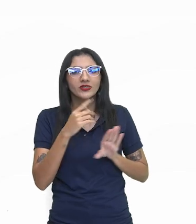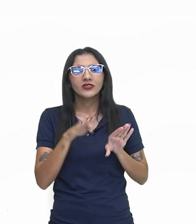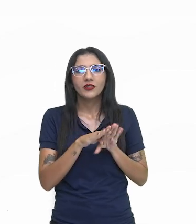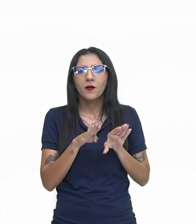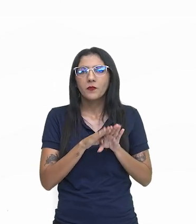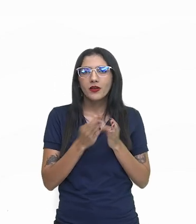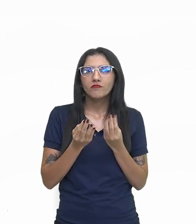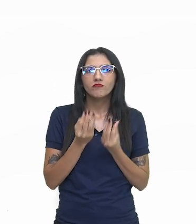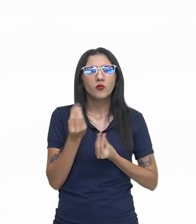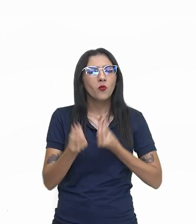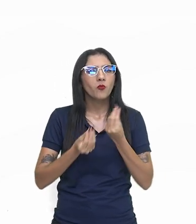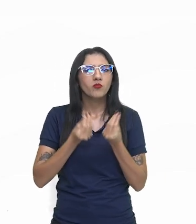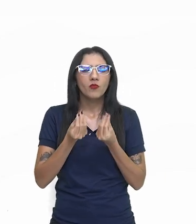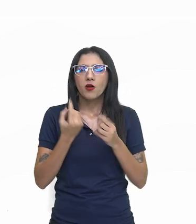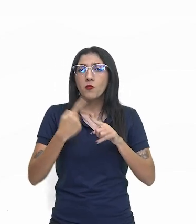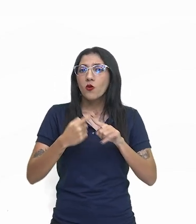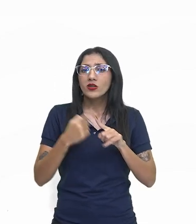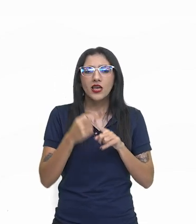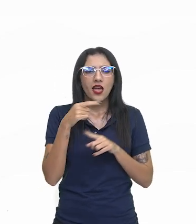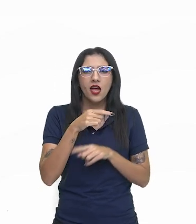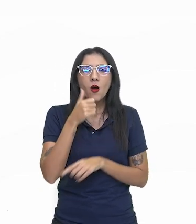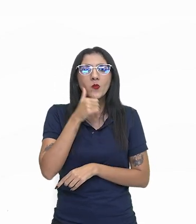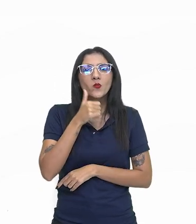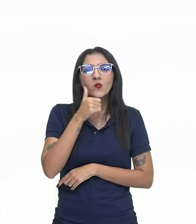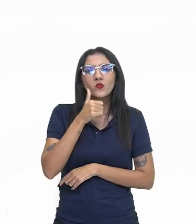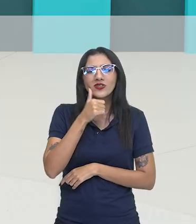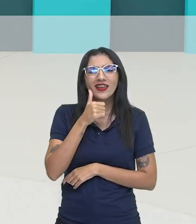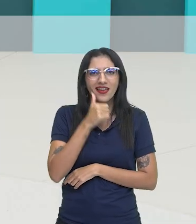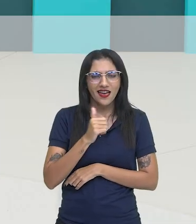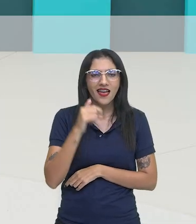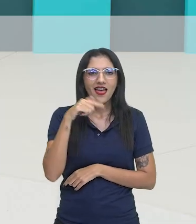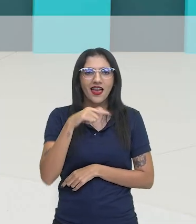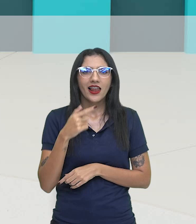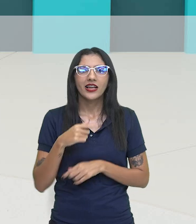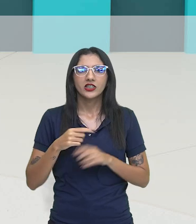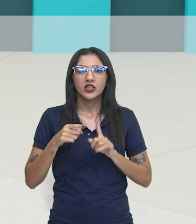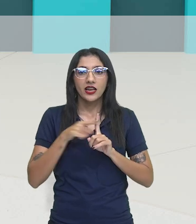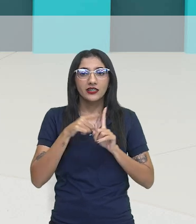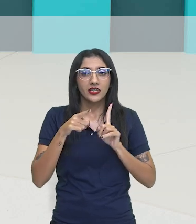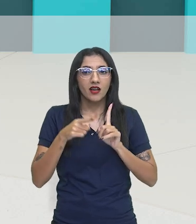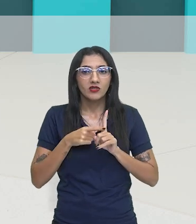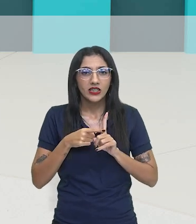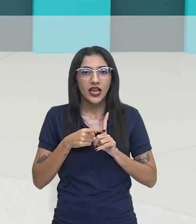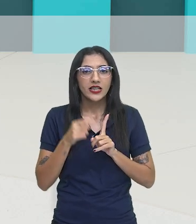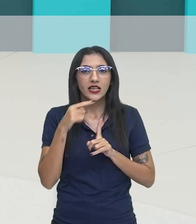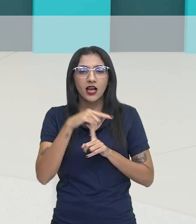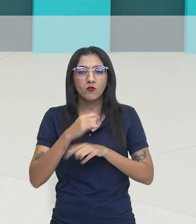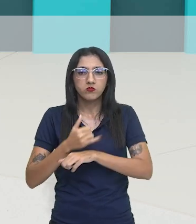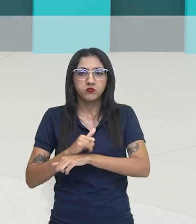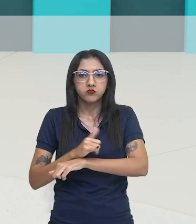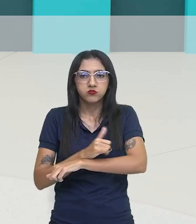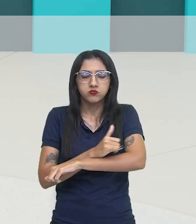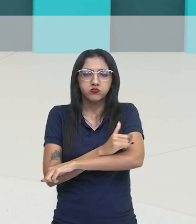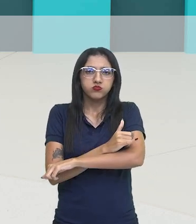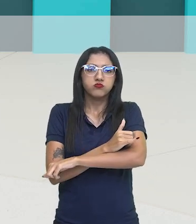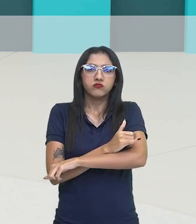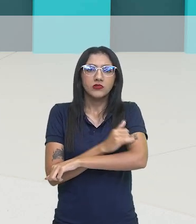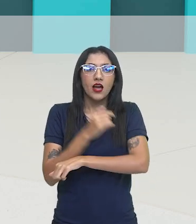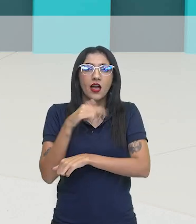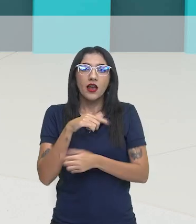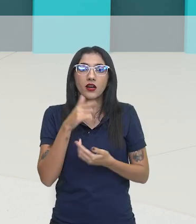por que as mulheres costumam, quando elas engordam, quando elas aumentam de peso,